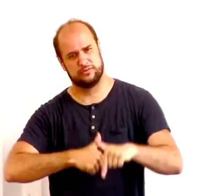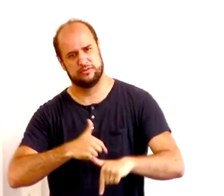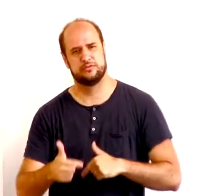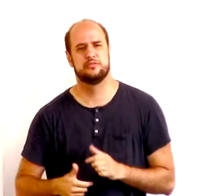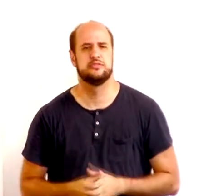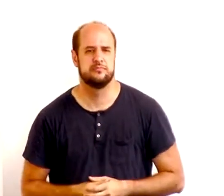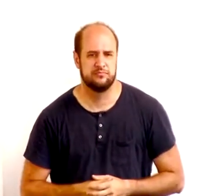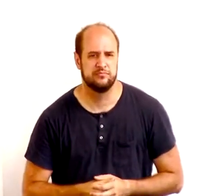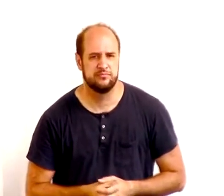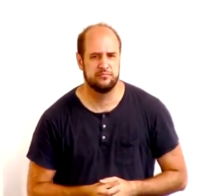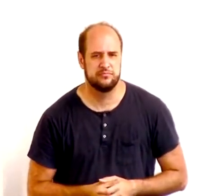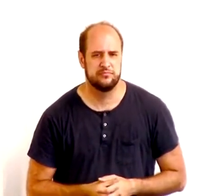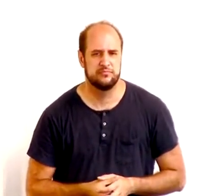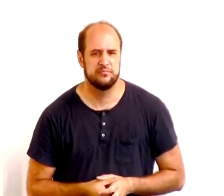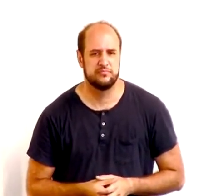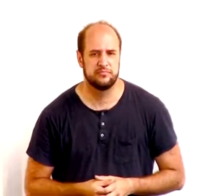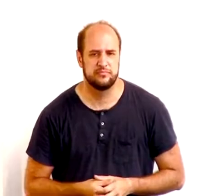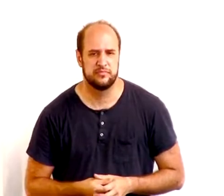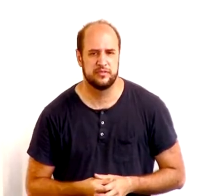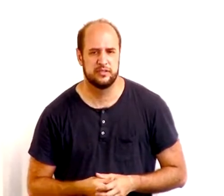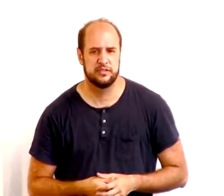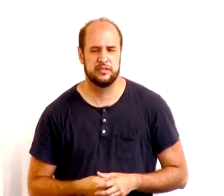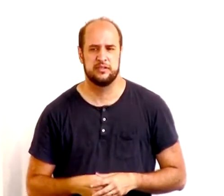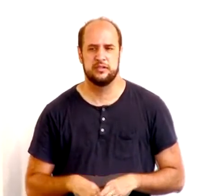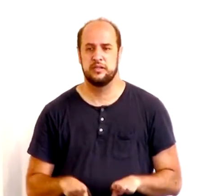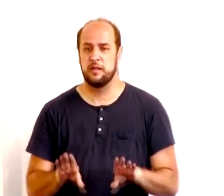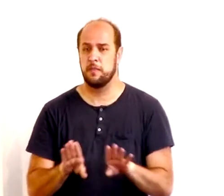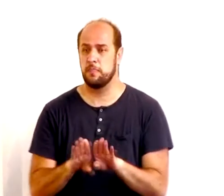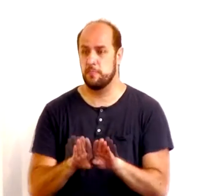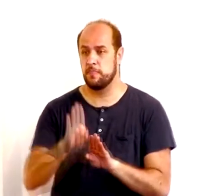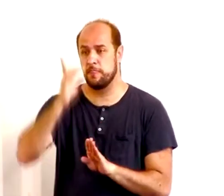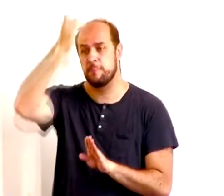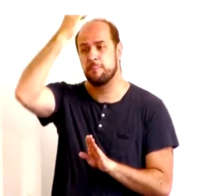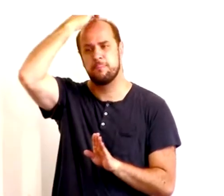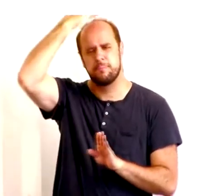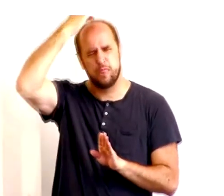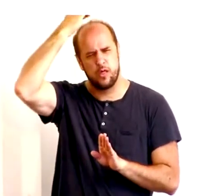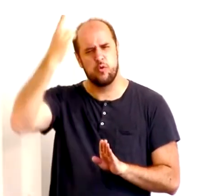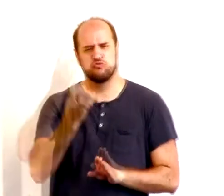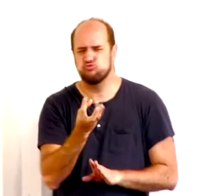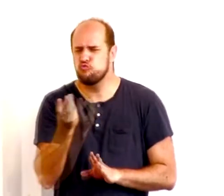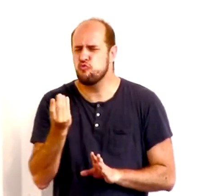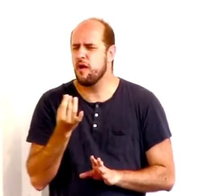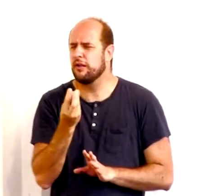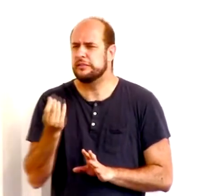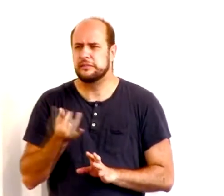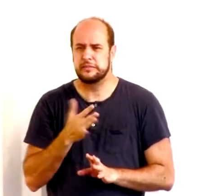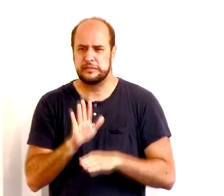até para ser útil de certa forma, para que dons e talentos apareçam.